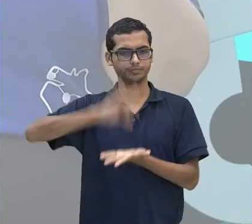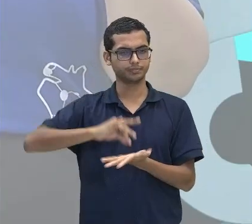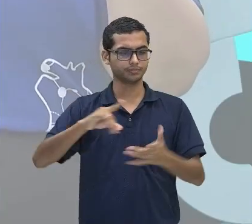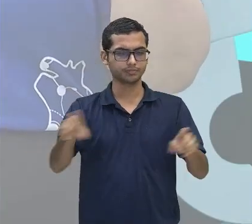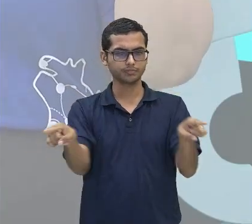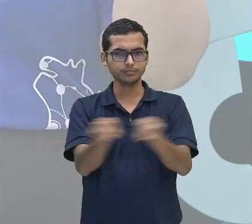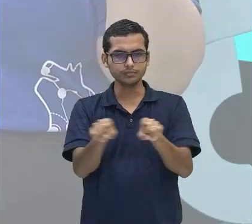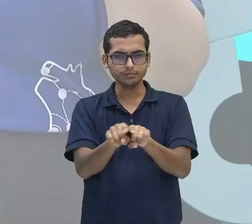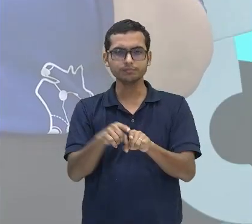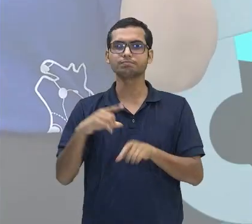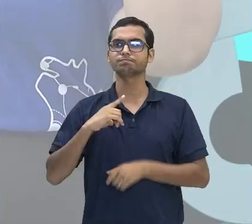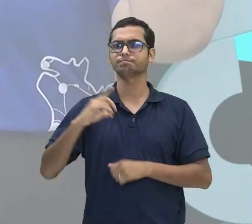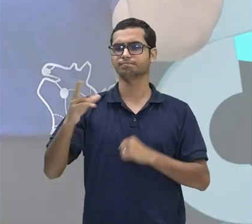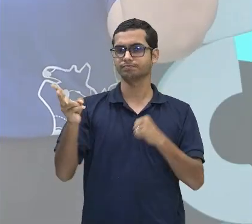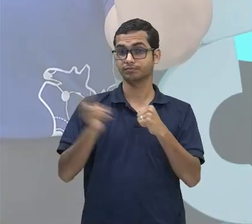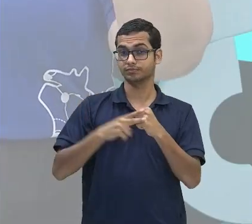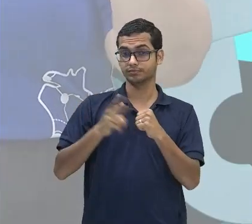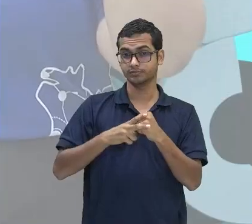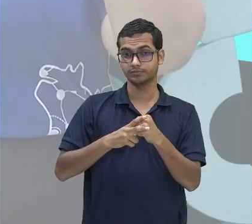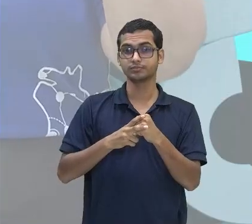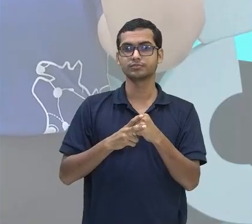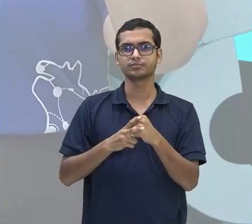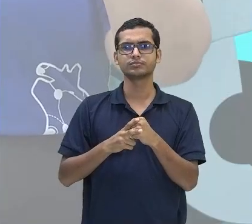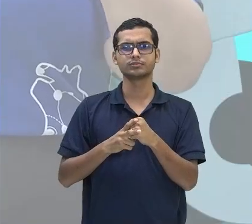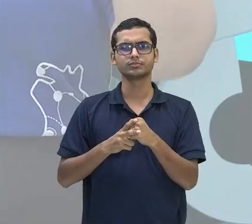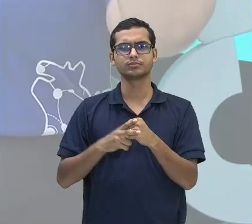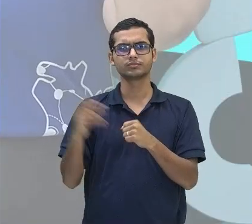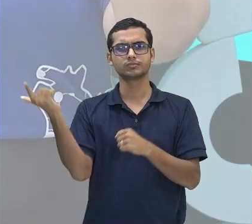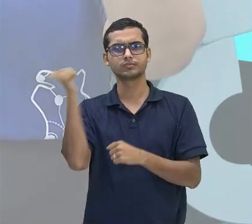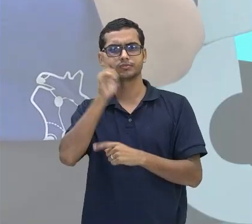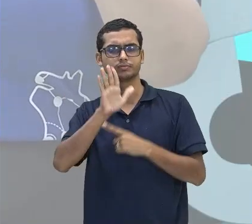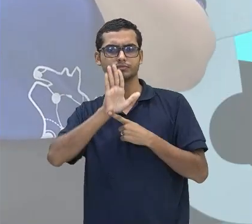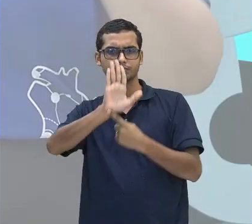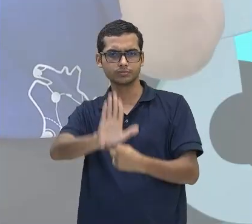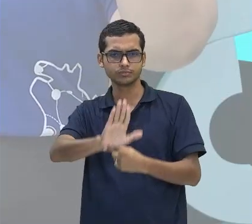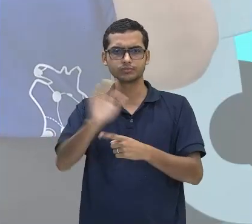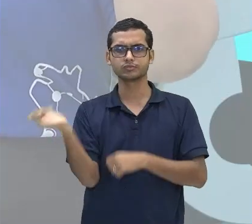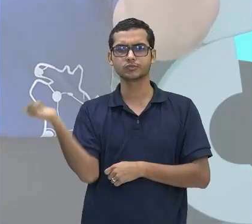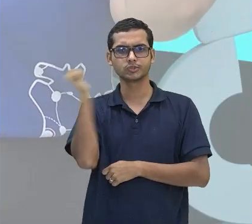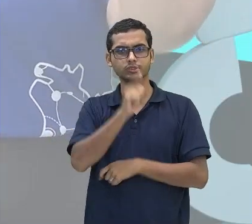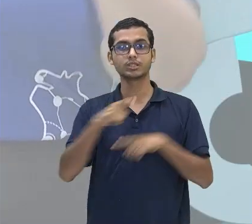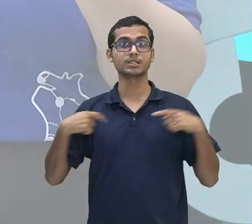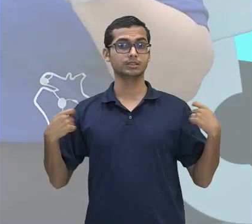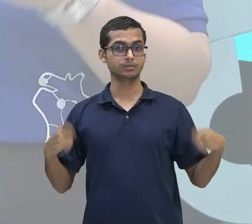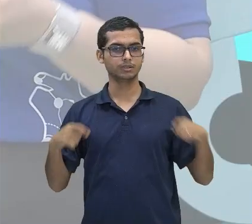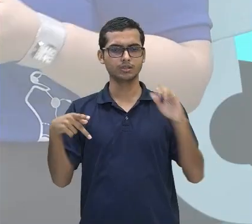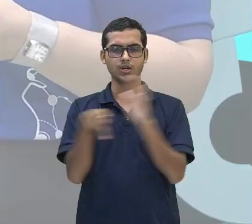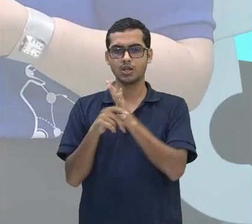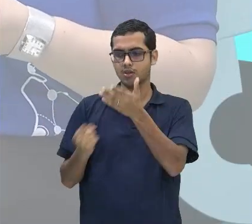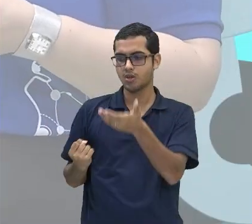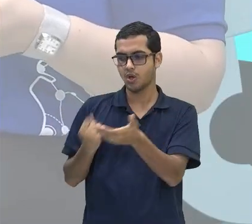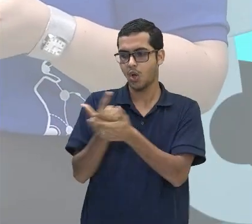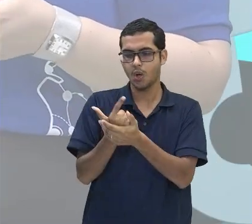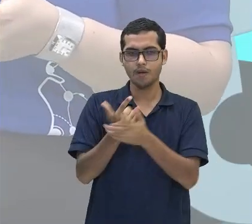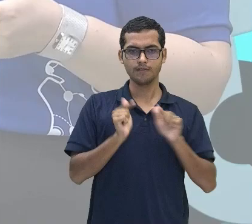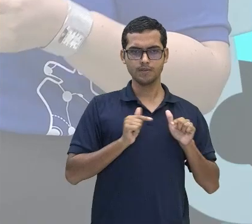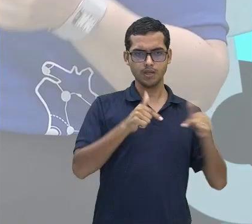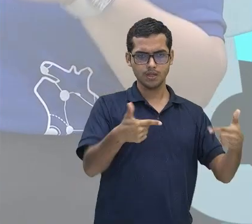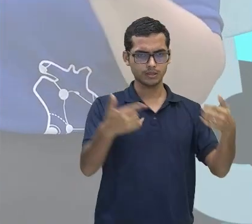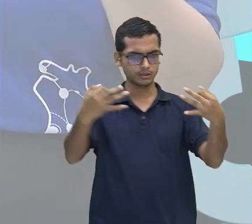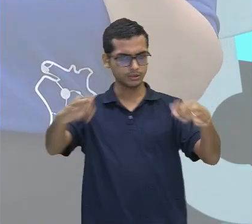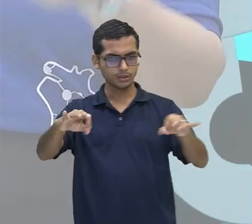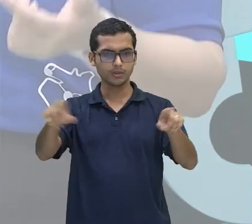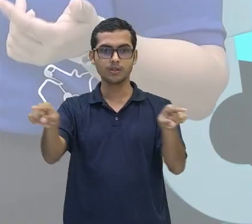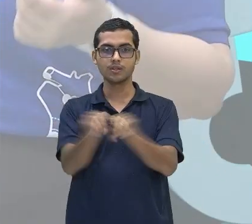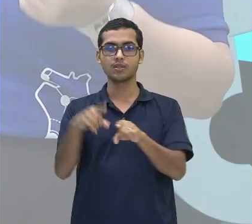dão um comando para você, né? Aquilo que você precisa fazer, aquilo que você precisa comprar, né? São as palavras